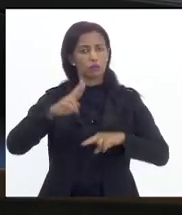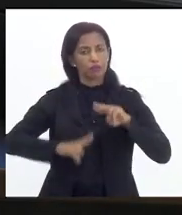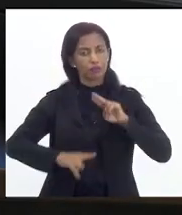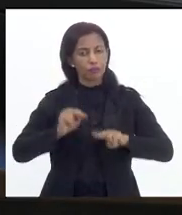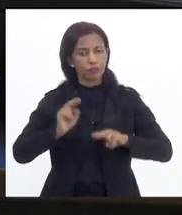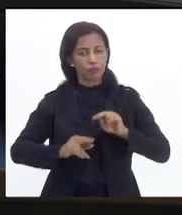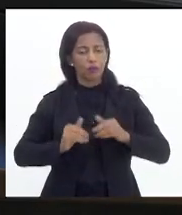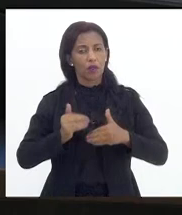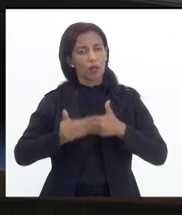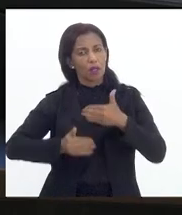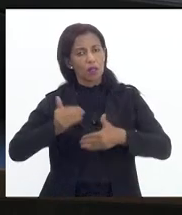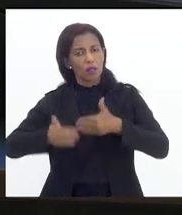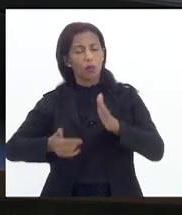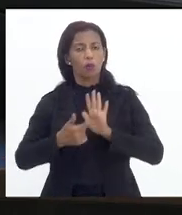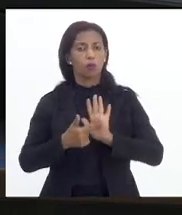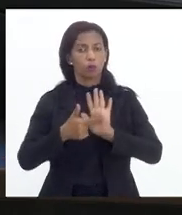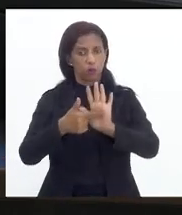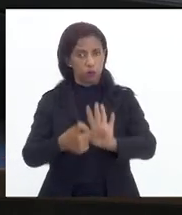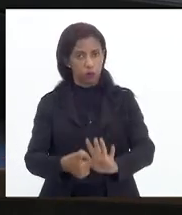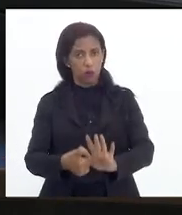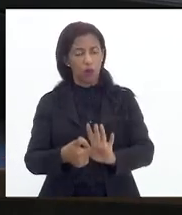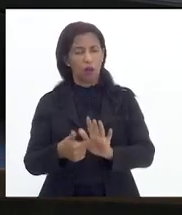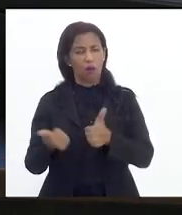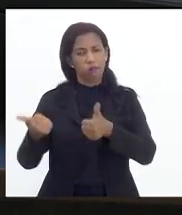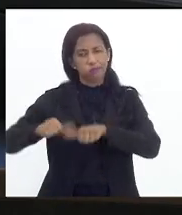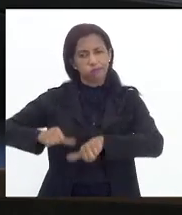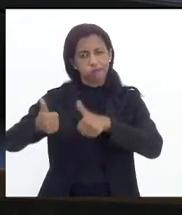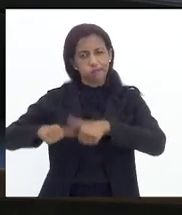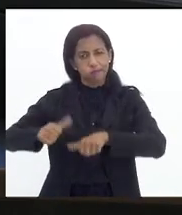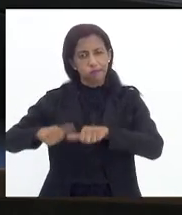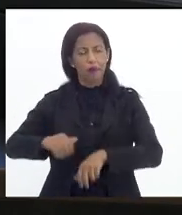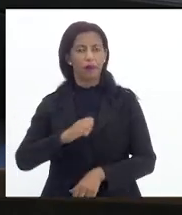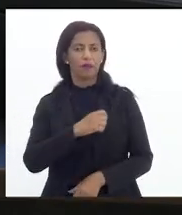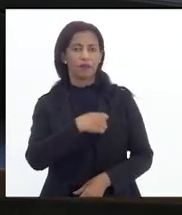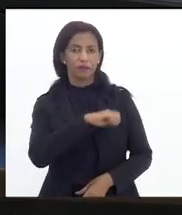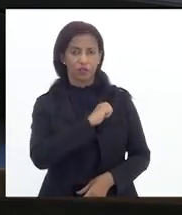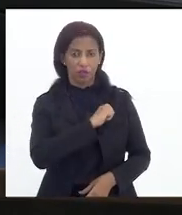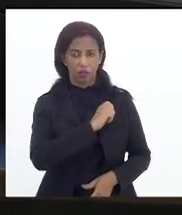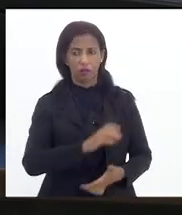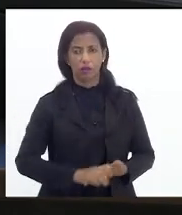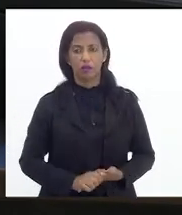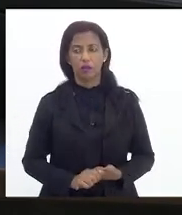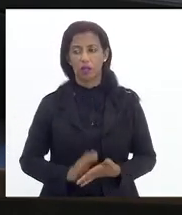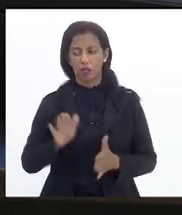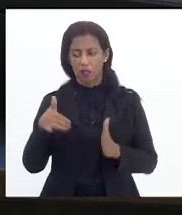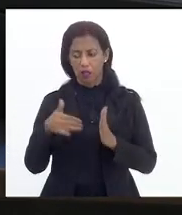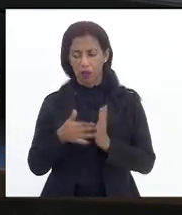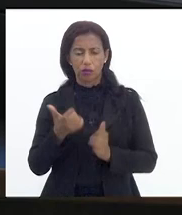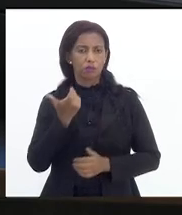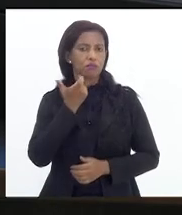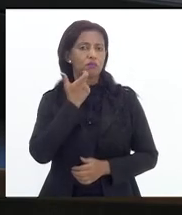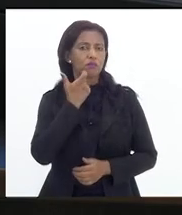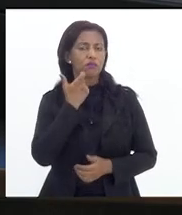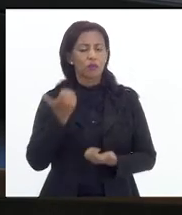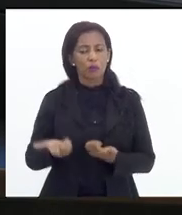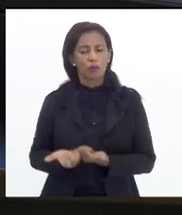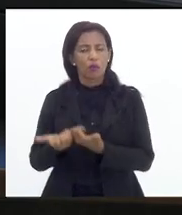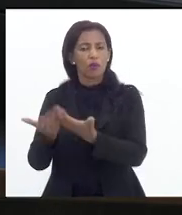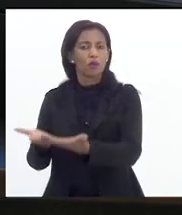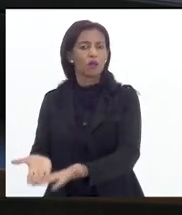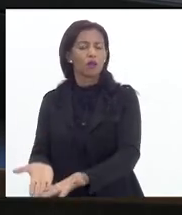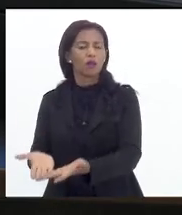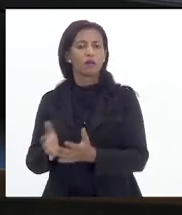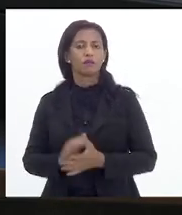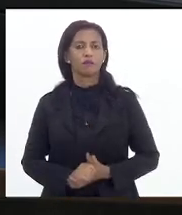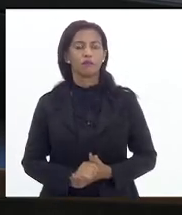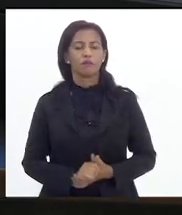na sequência nós apresentamos o diagnóstico fiscal e na última sexta-feira em entregamos